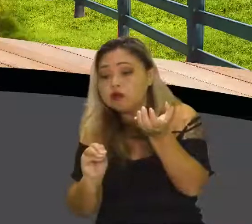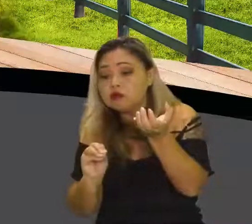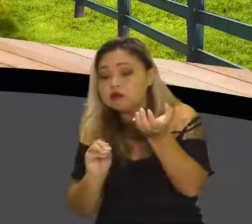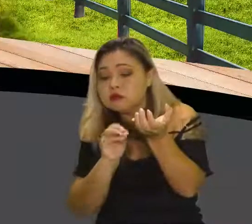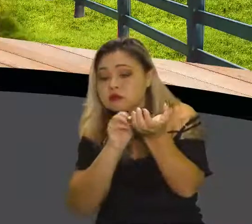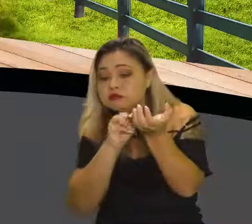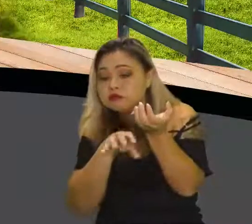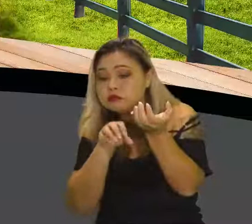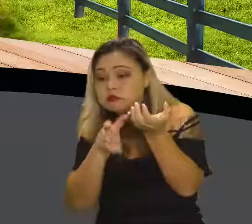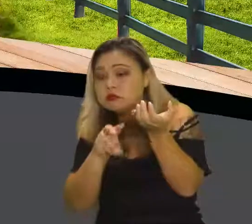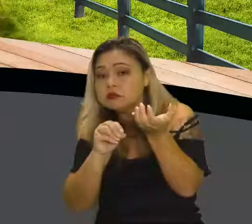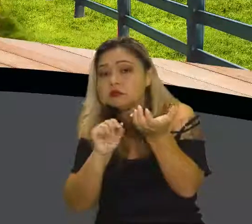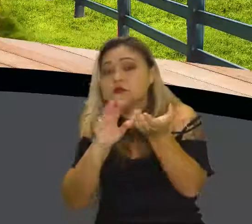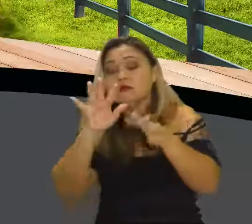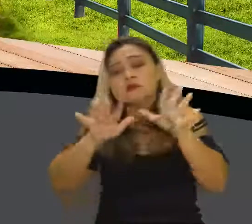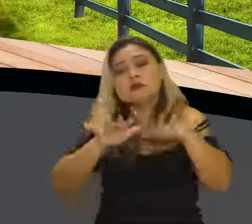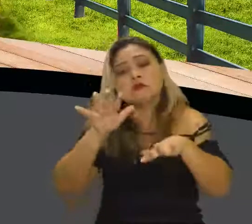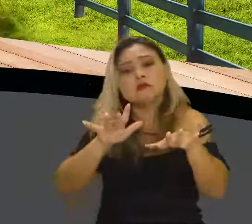Dependendo da...